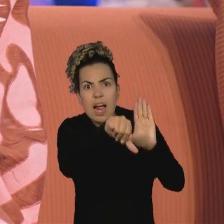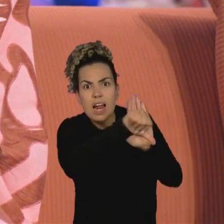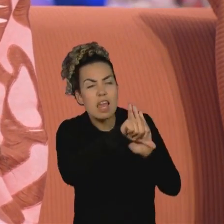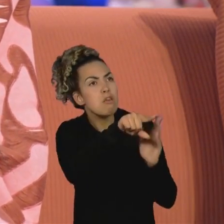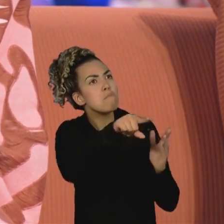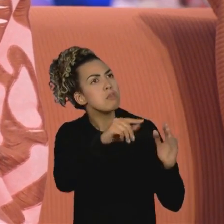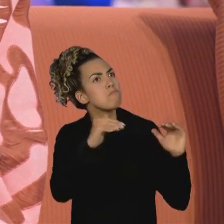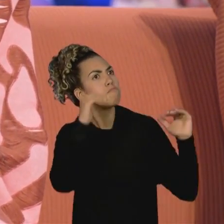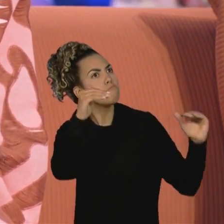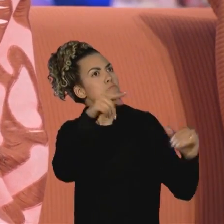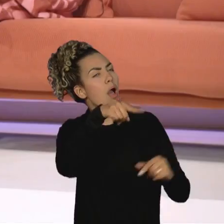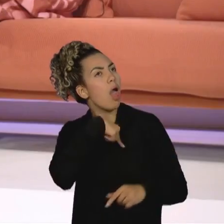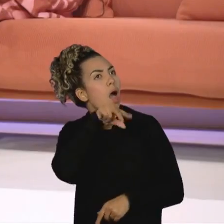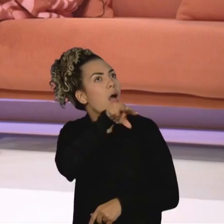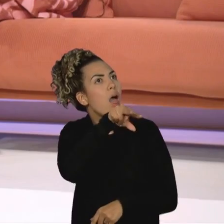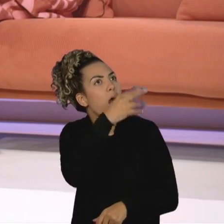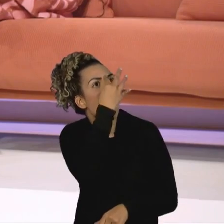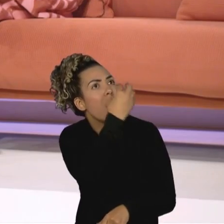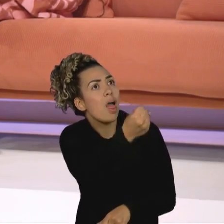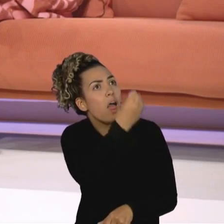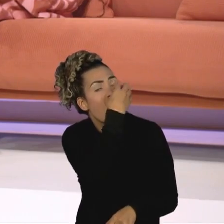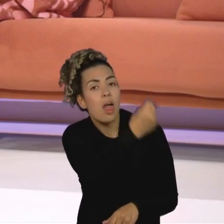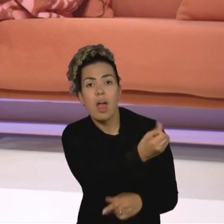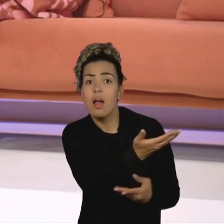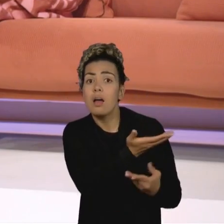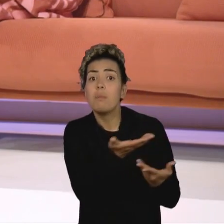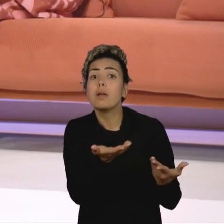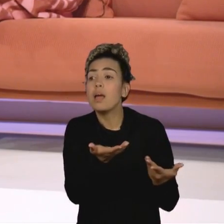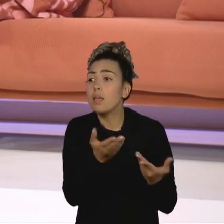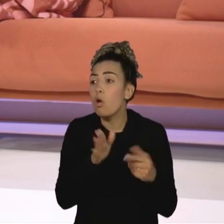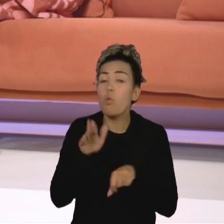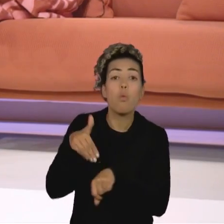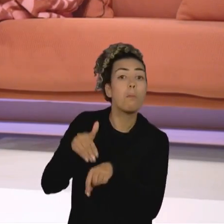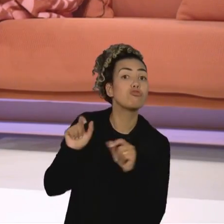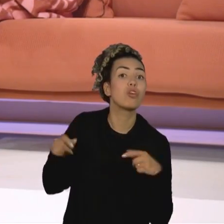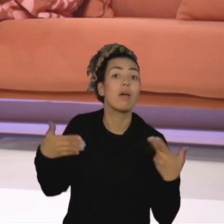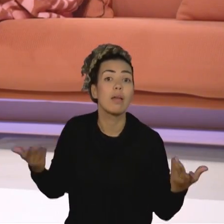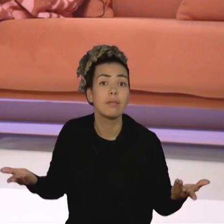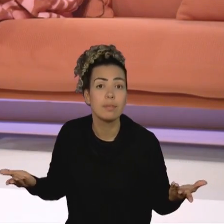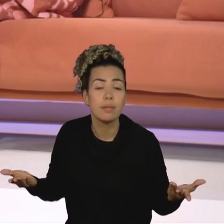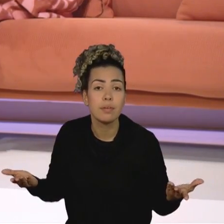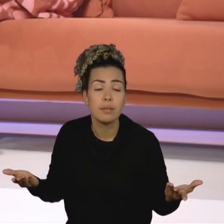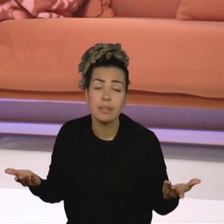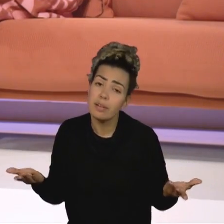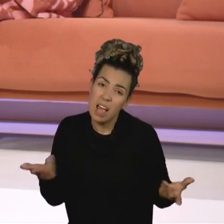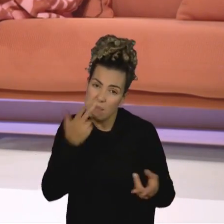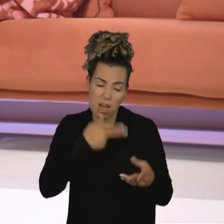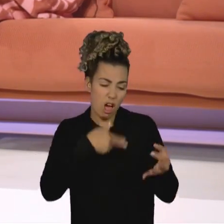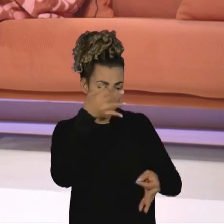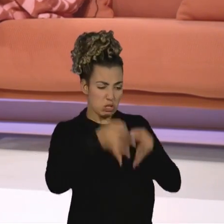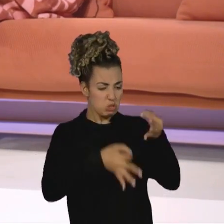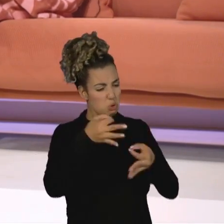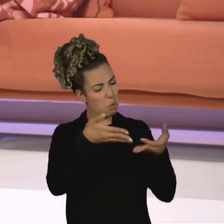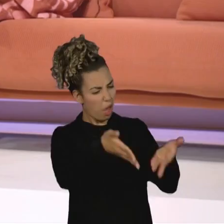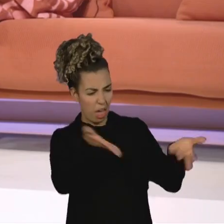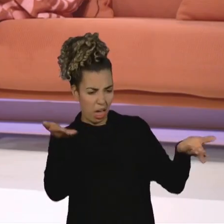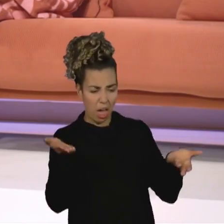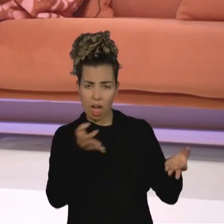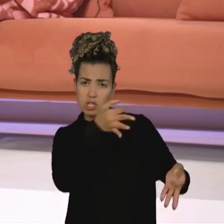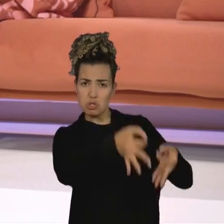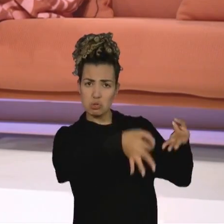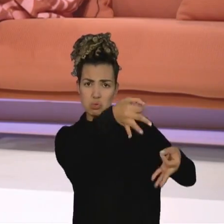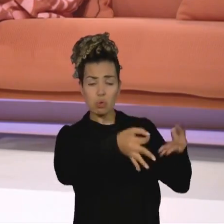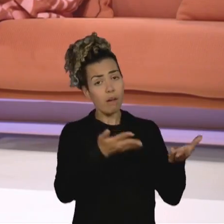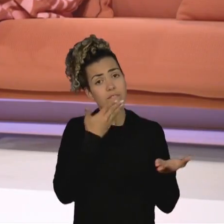mesmo? Então é muito fácil julgar, né? Assim, né? Ver esses adolescentes. Eu vejo